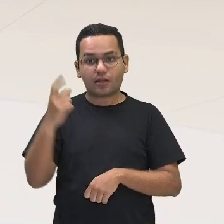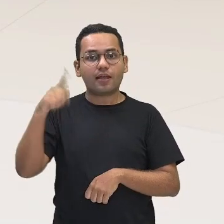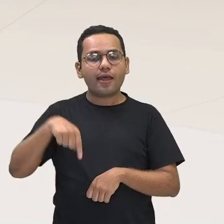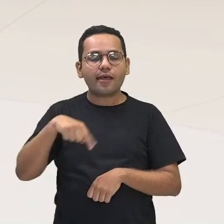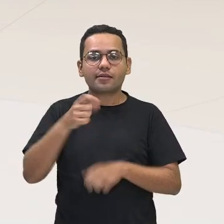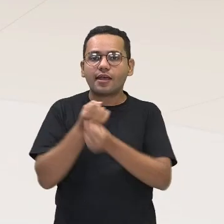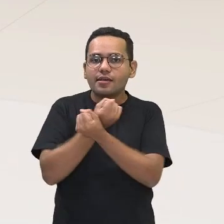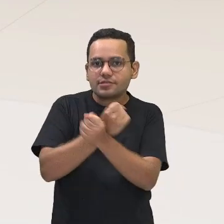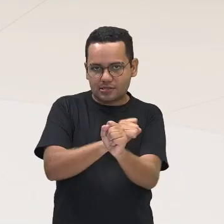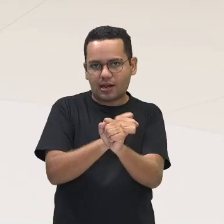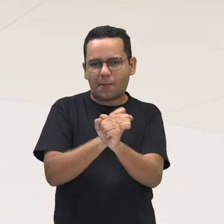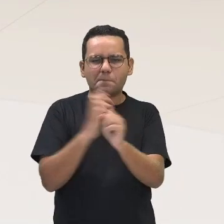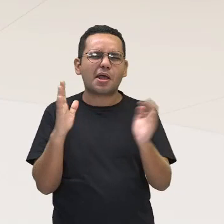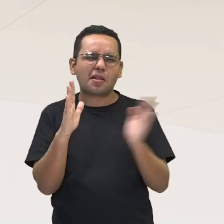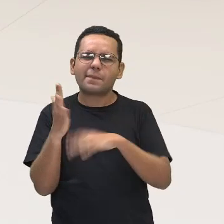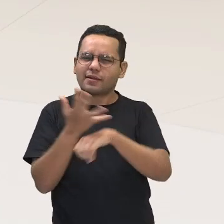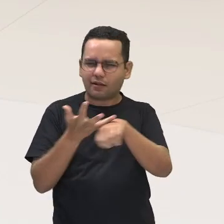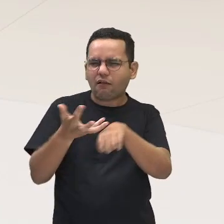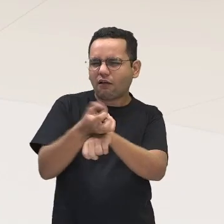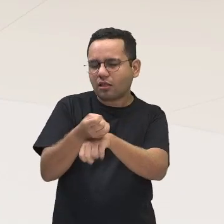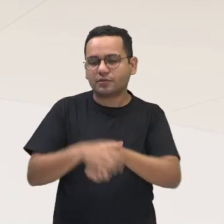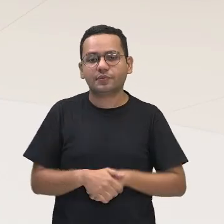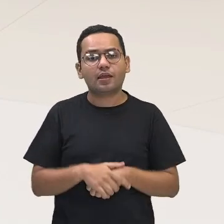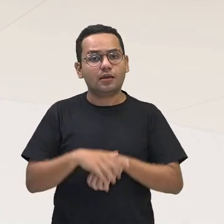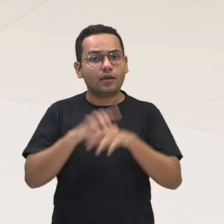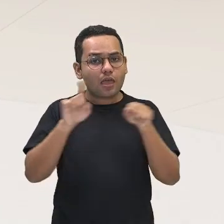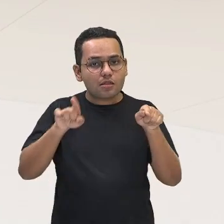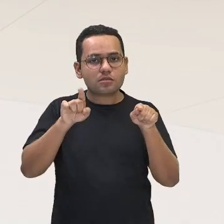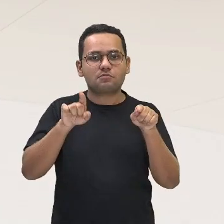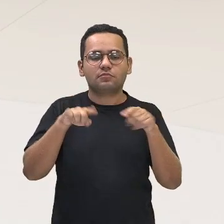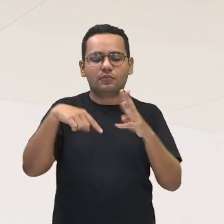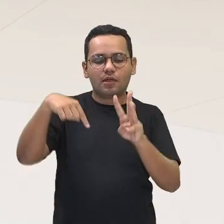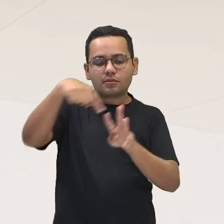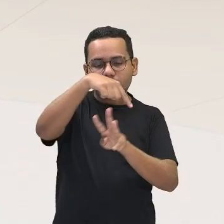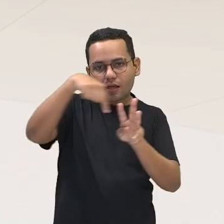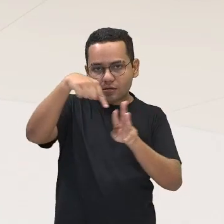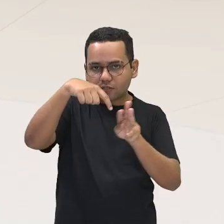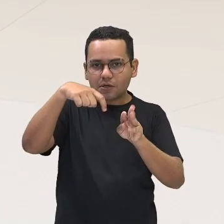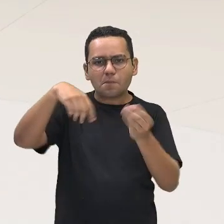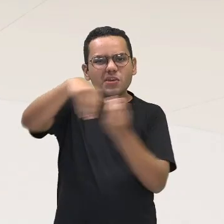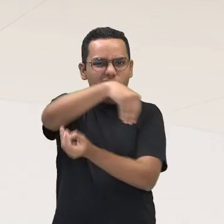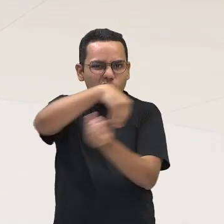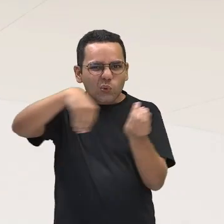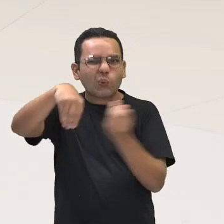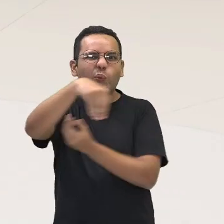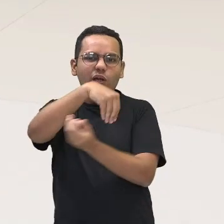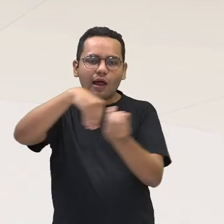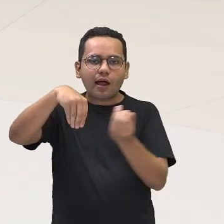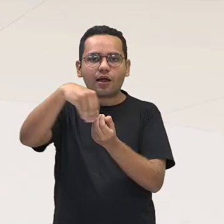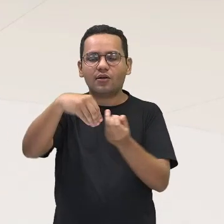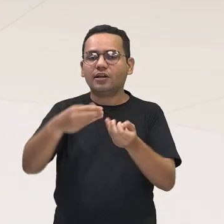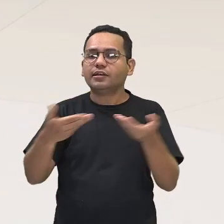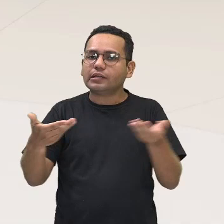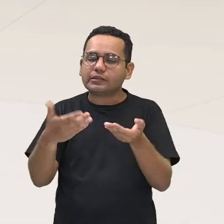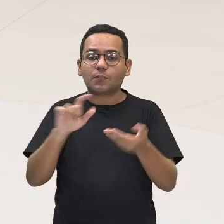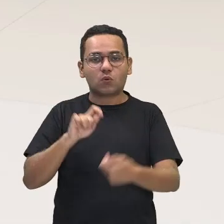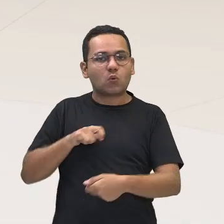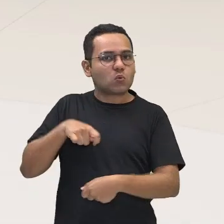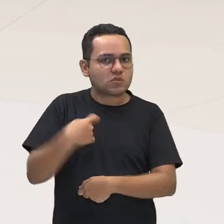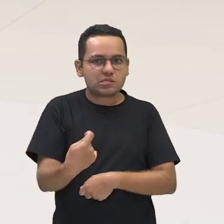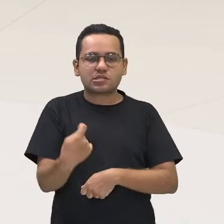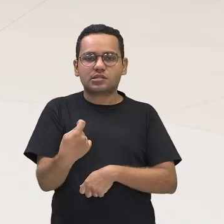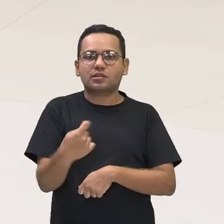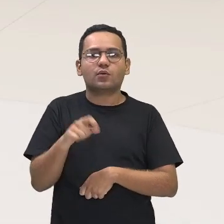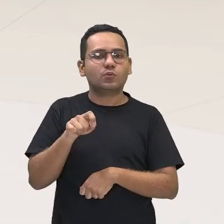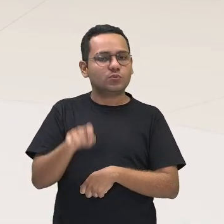escravizados. Então, houve uma mistura étnica que vai fazer com que esses 3 representem a nossa matriz, é o que